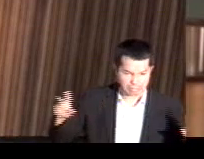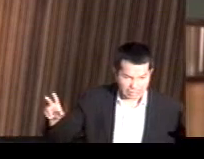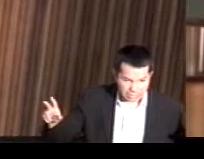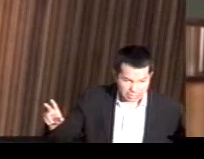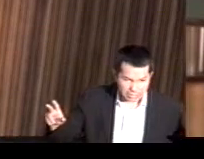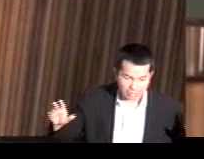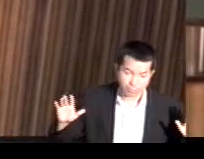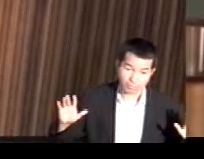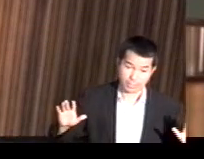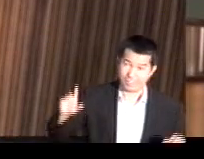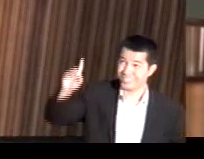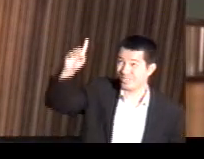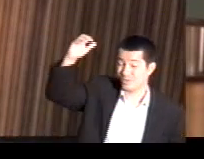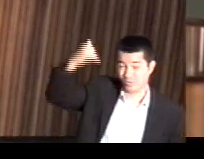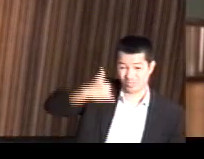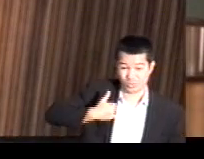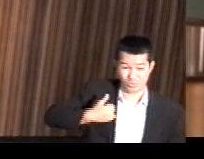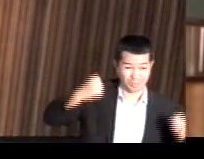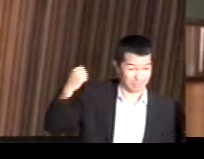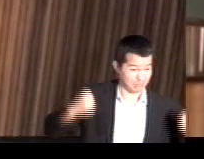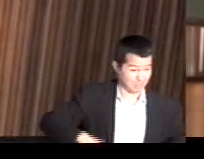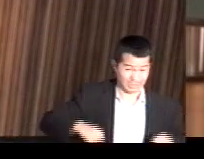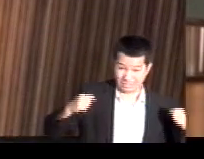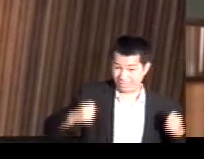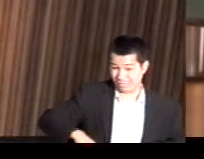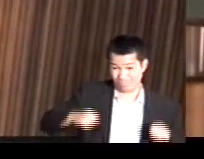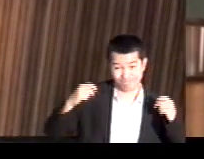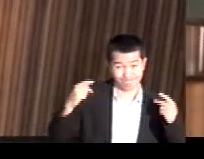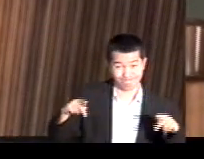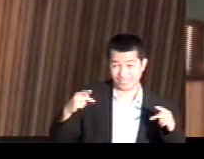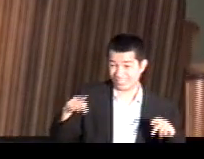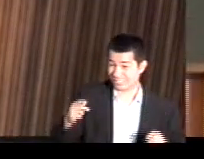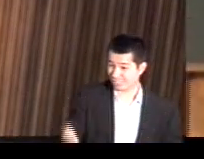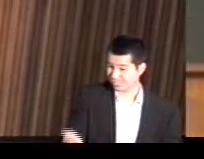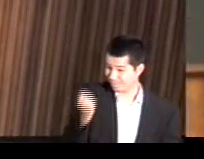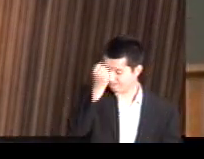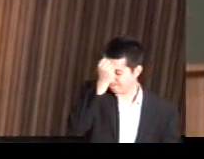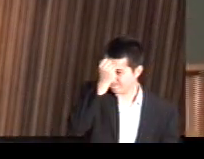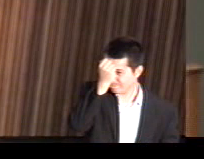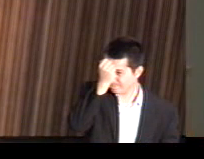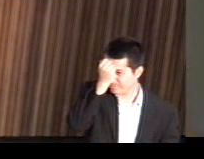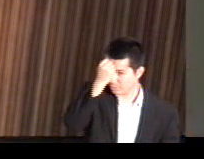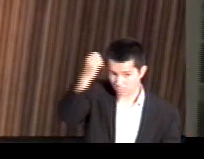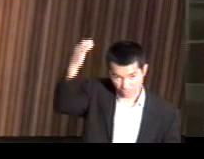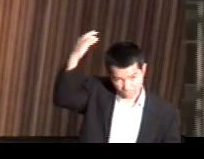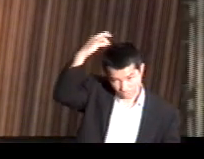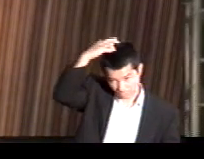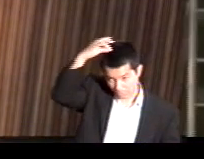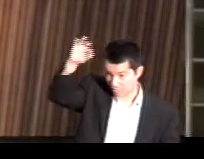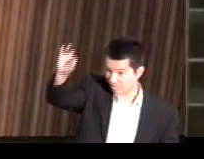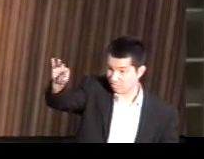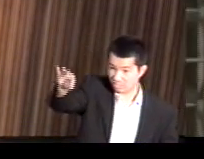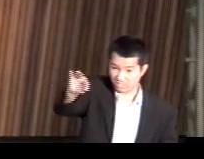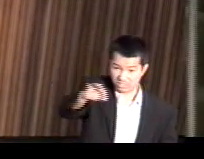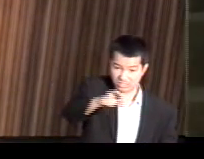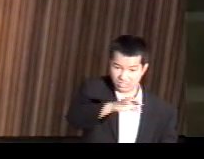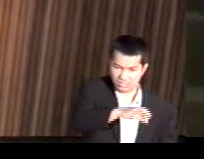Eu não concordo com isso. Eu não posso abençoar isso. E o Espírito é que está fazendo isso. Não fui